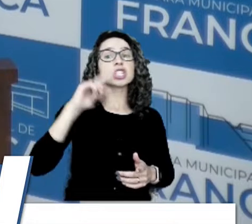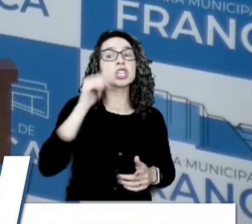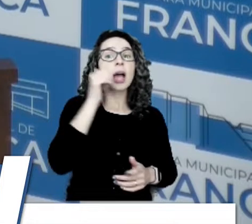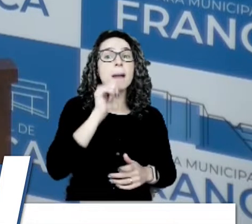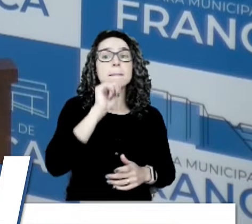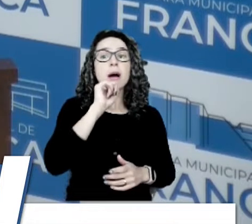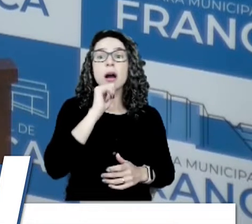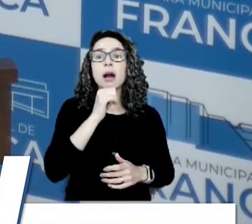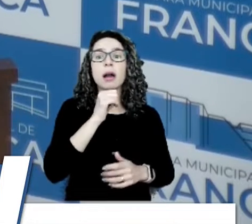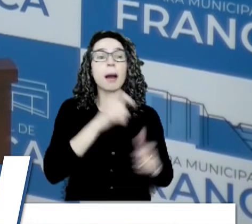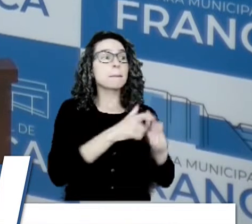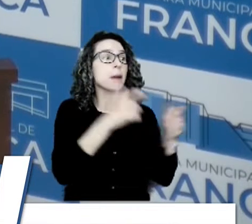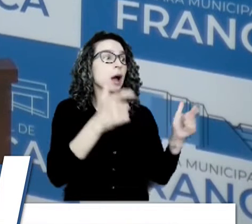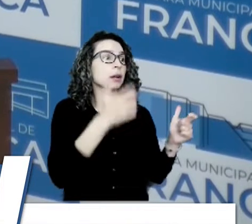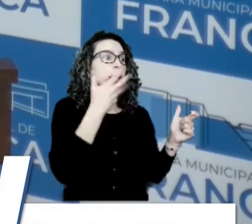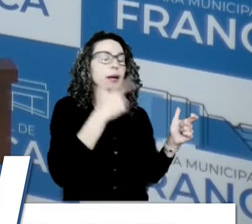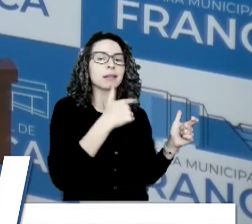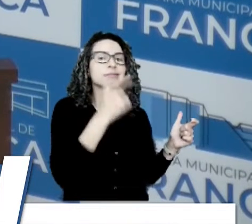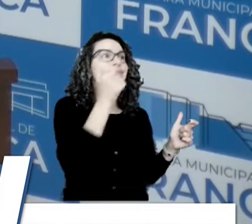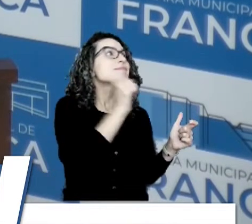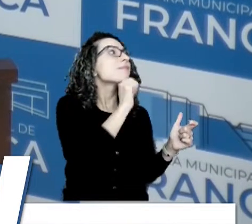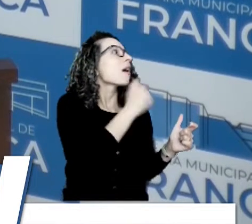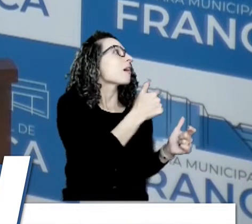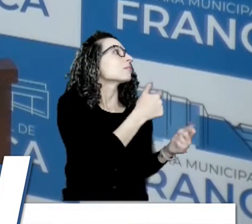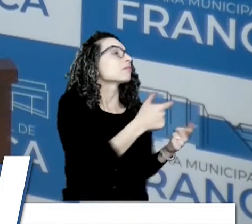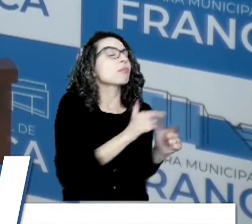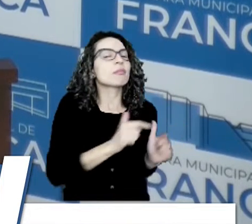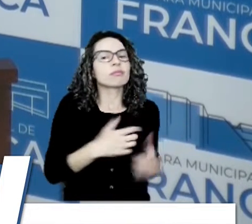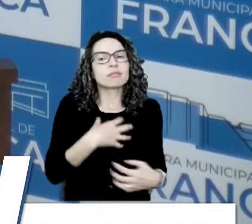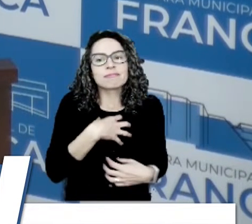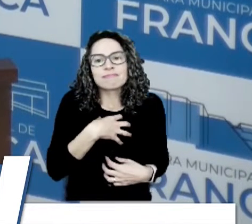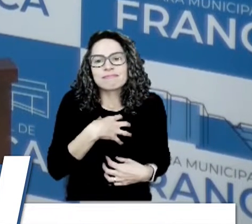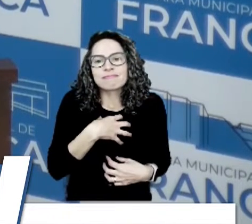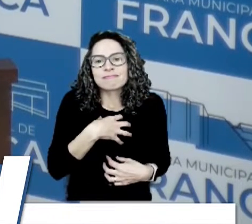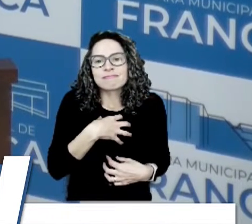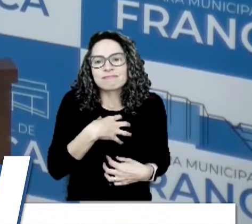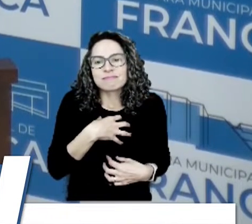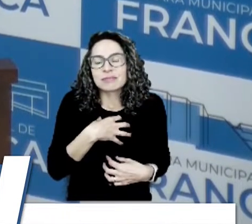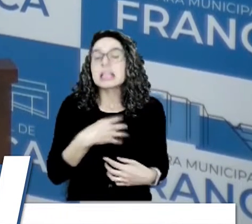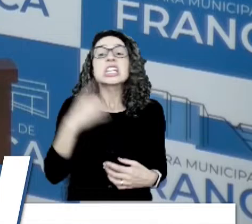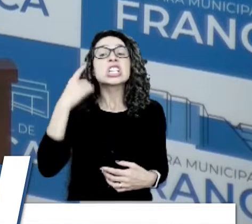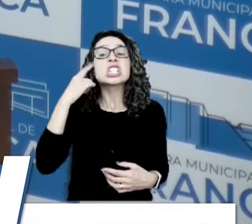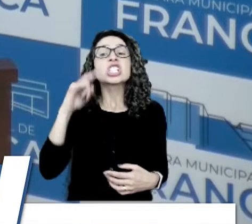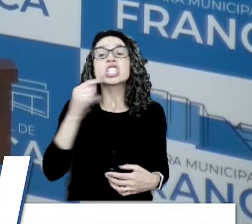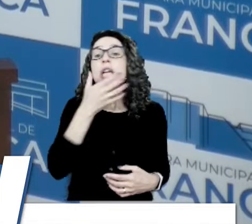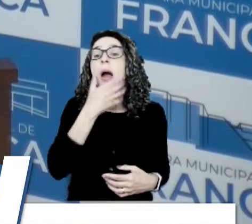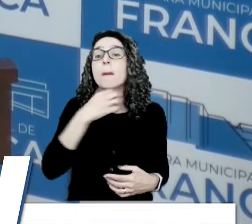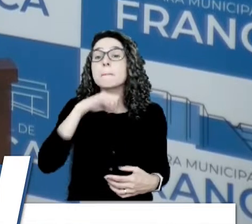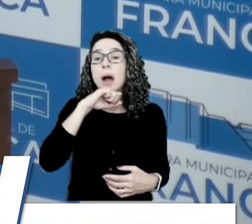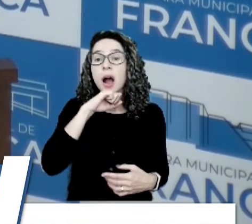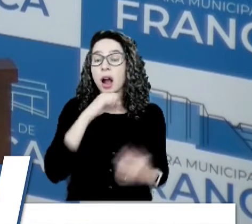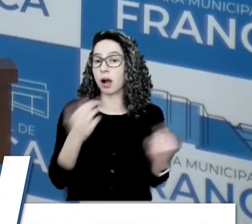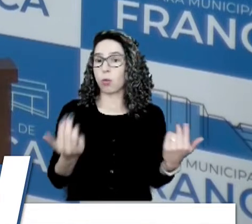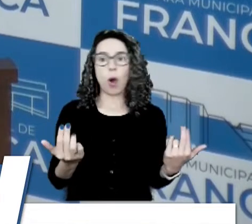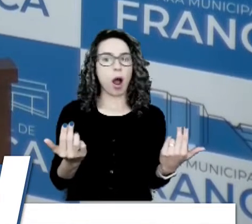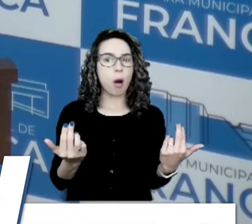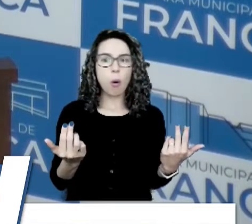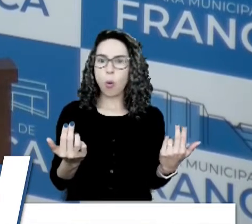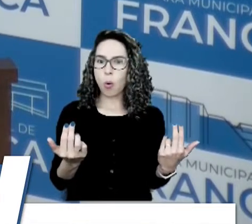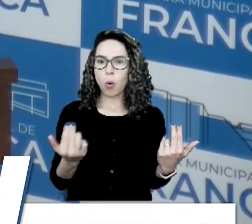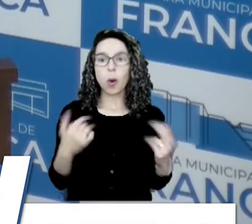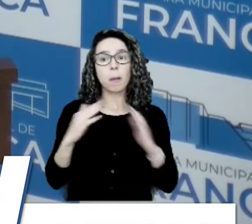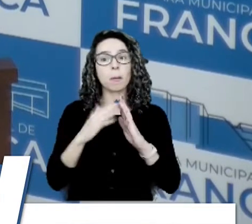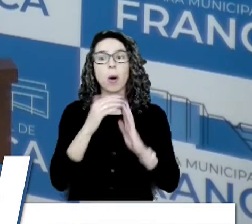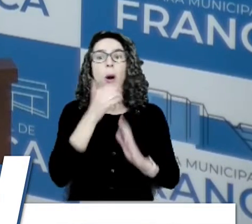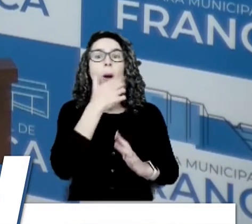levar a mãe? É frustrante, pedagogicamente falando. Dia dos Pais. Dia dos Pais também, a mesma coisa. Mora com o padrasto, com o tio,